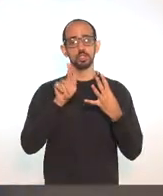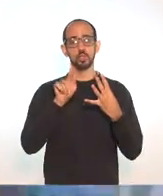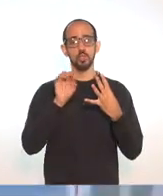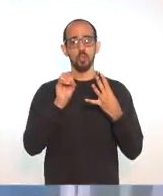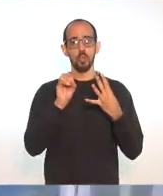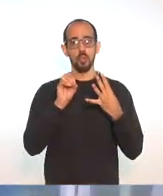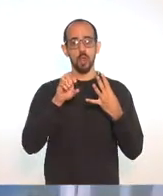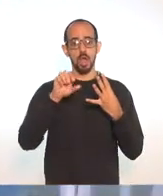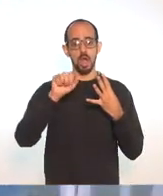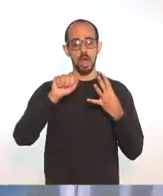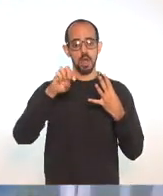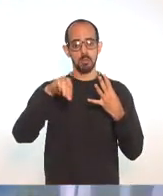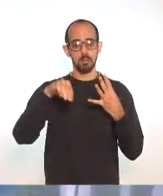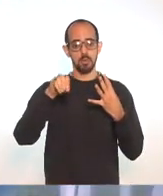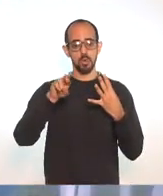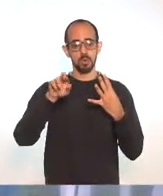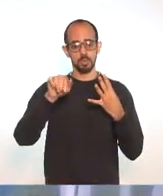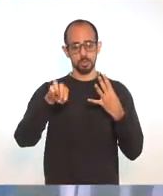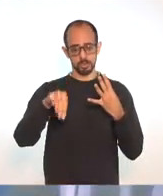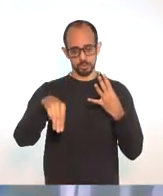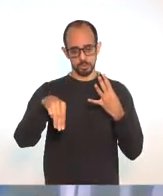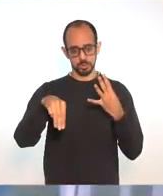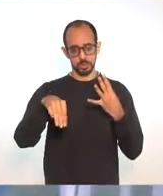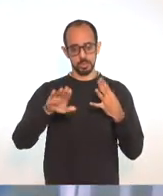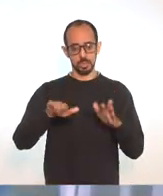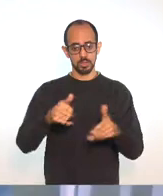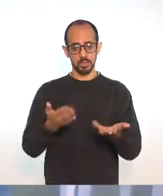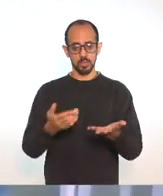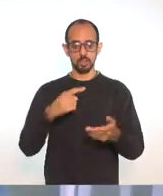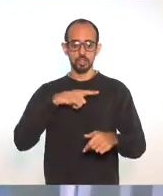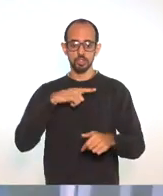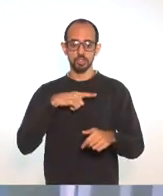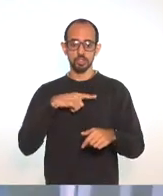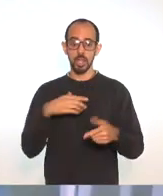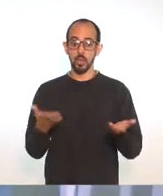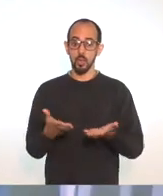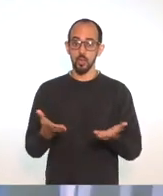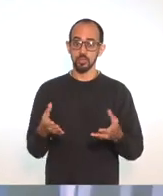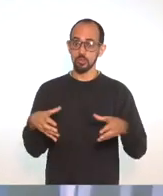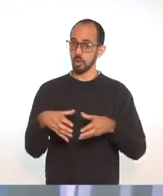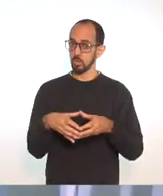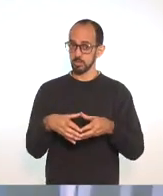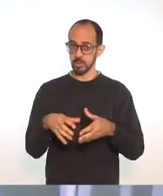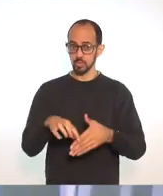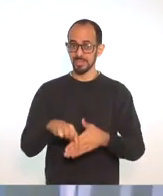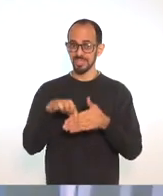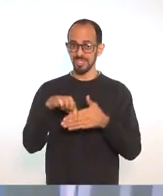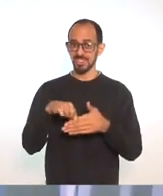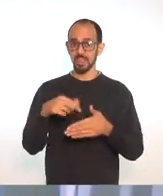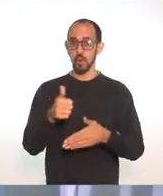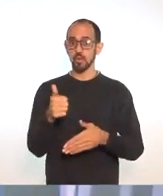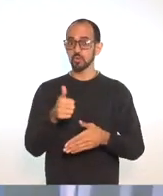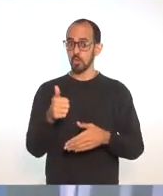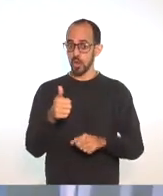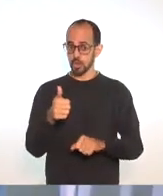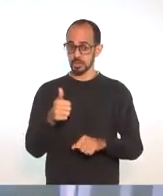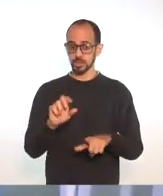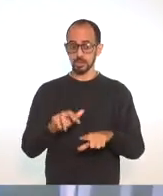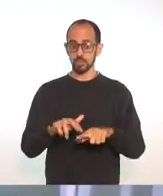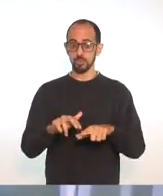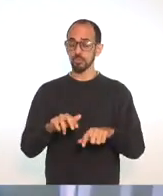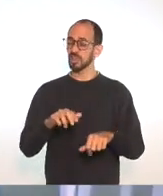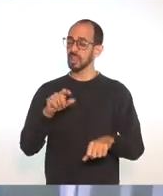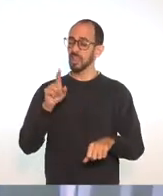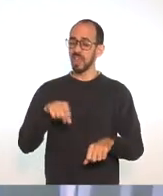eu de saída é tendo em vista que nós temos um colégio de líderes hoje e foi convocado excepcionalmente para as 11 horas uma